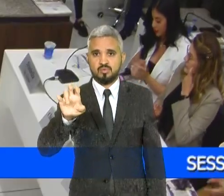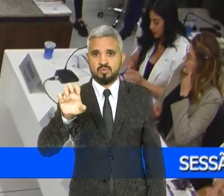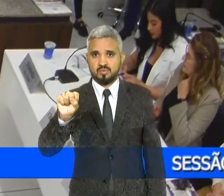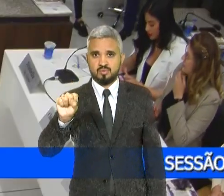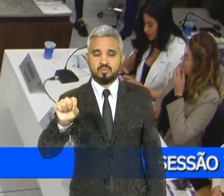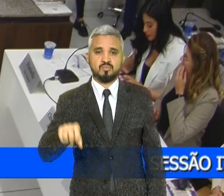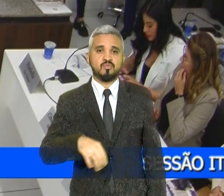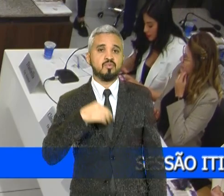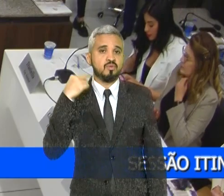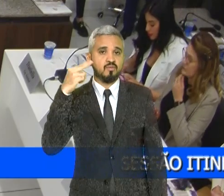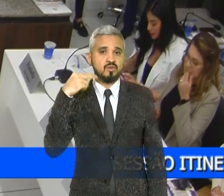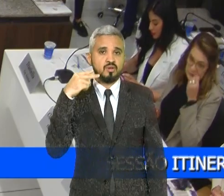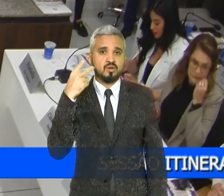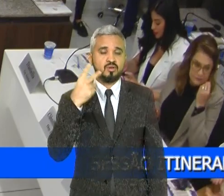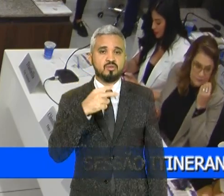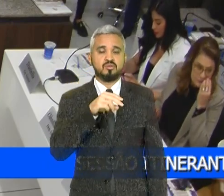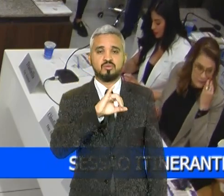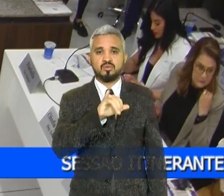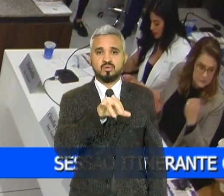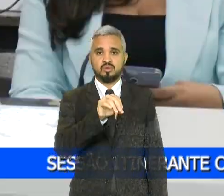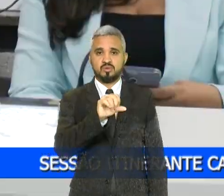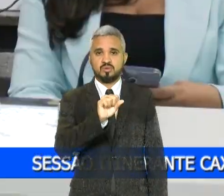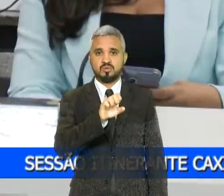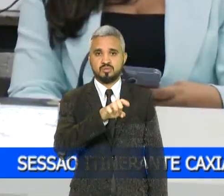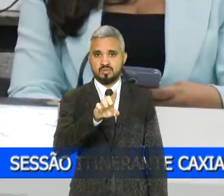Vereador José Magalhães.